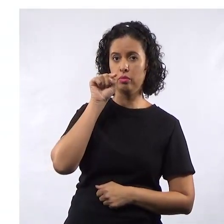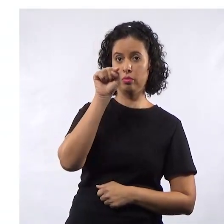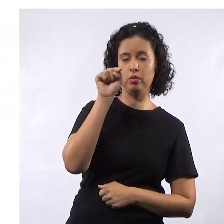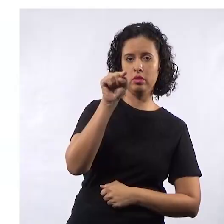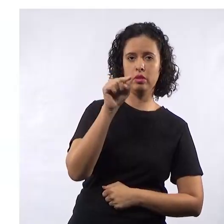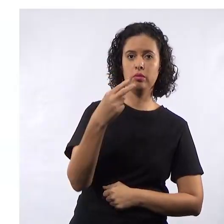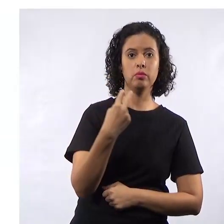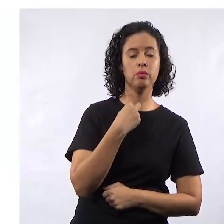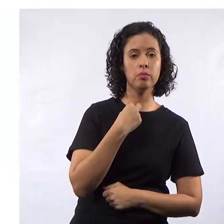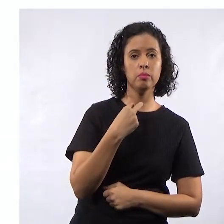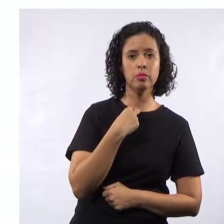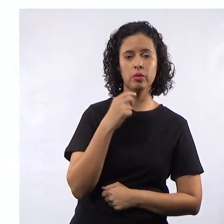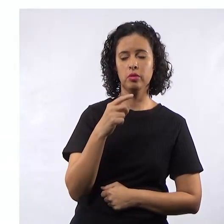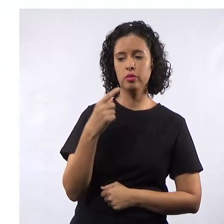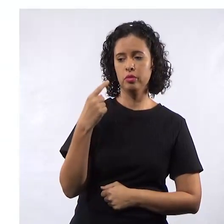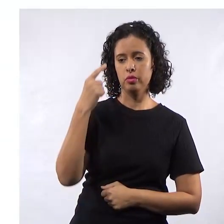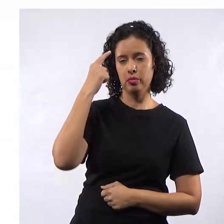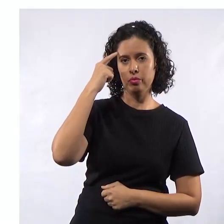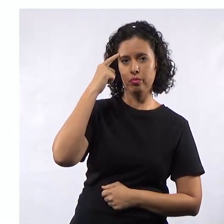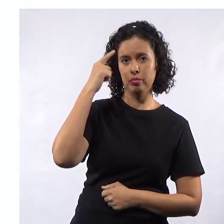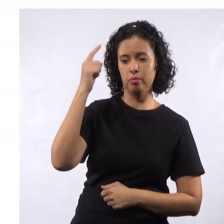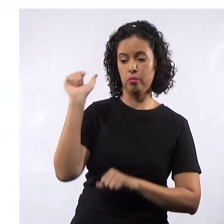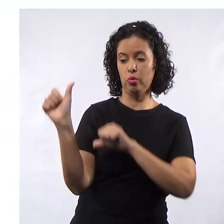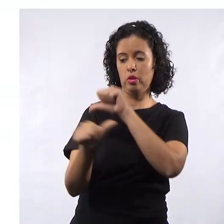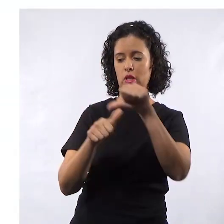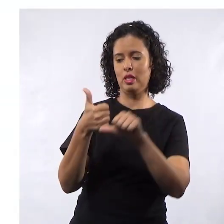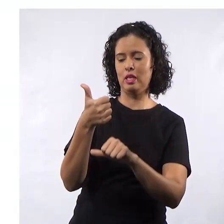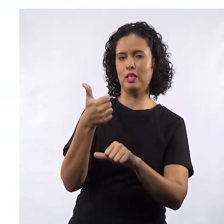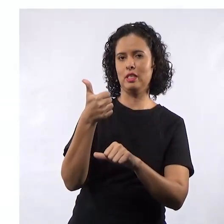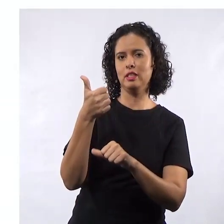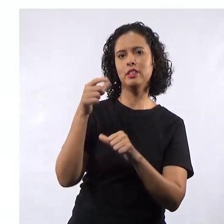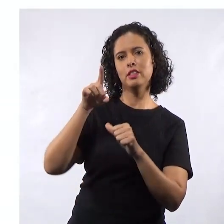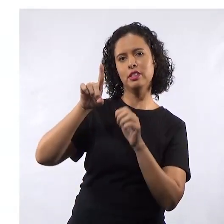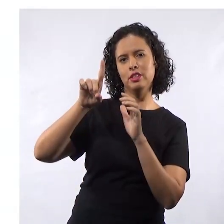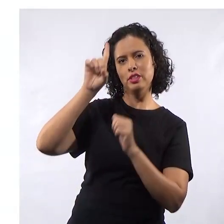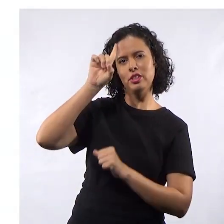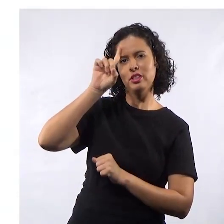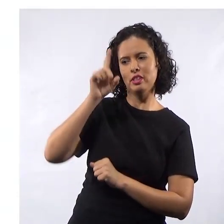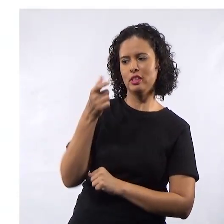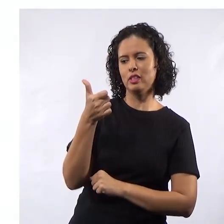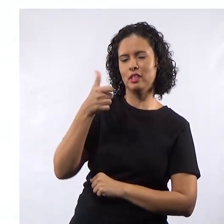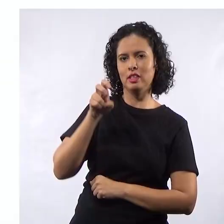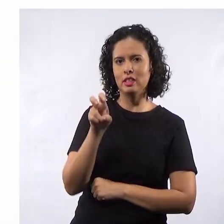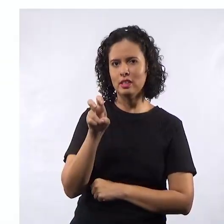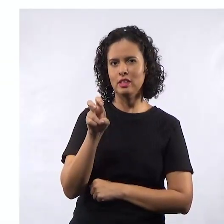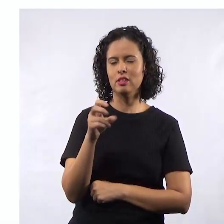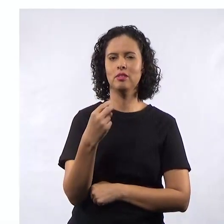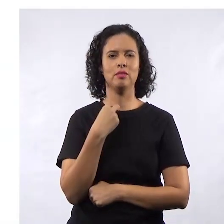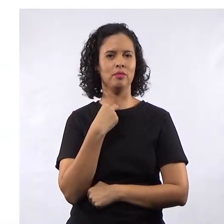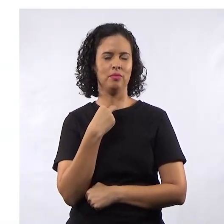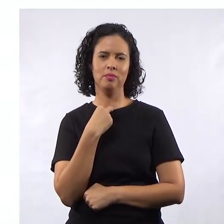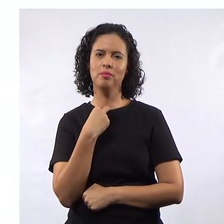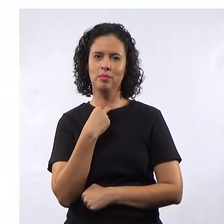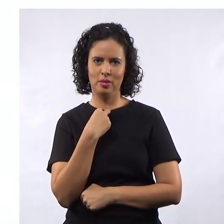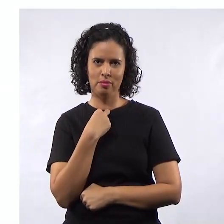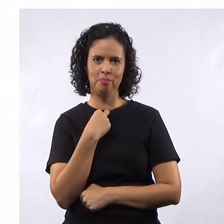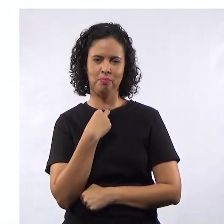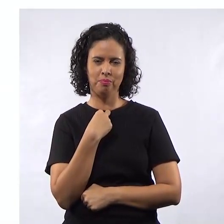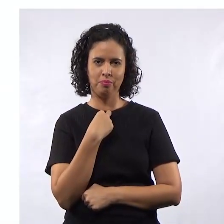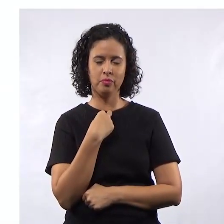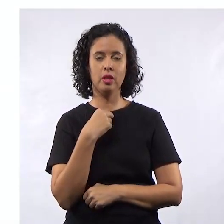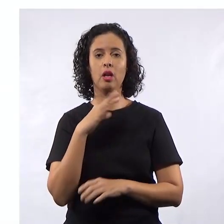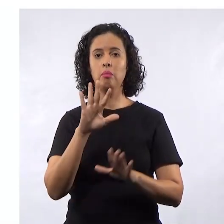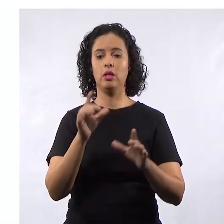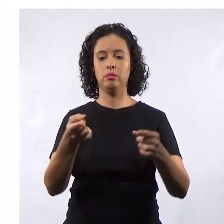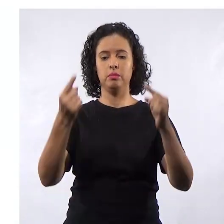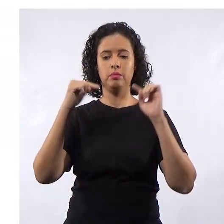pode colocar o prazo para recorrer de 15 dias, porque o direito público, dentro do direito público, não tem essa flexibilidade,